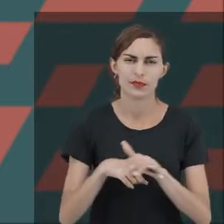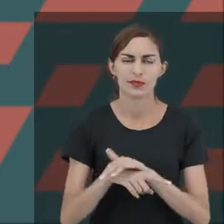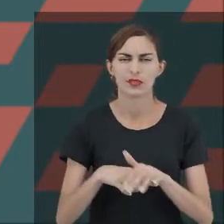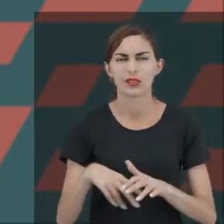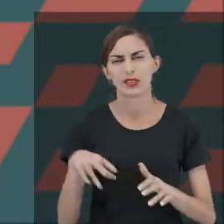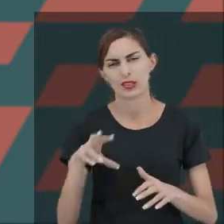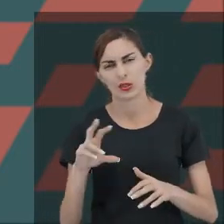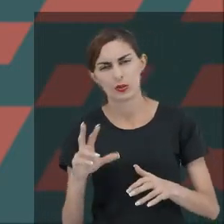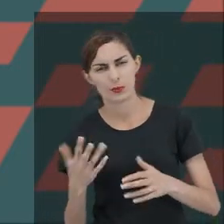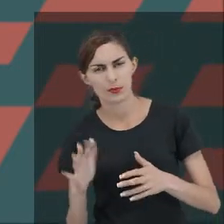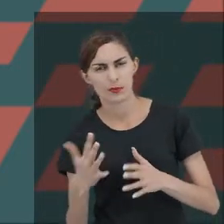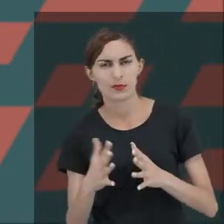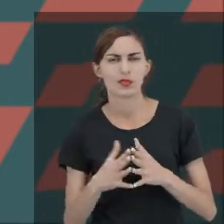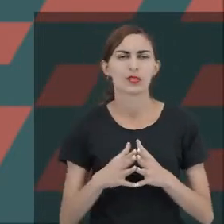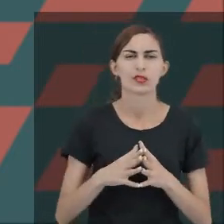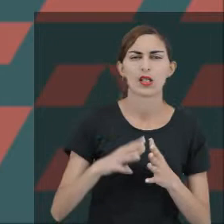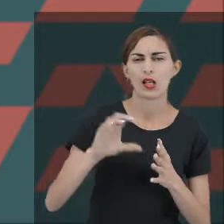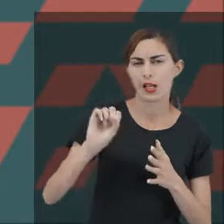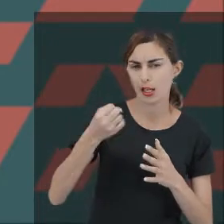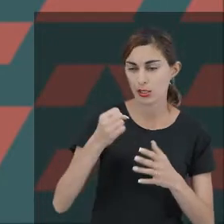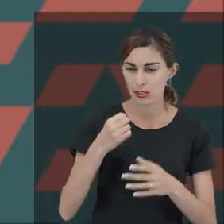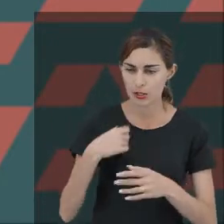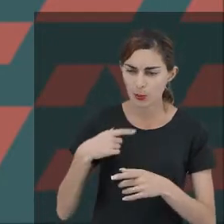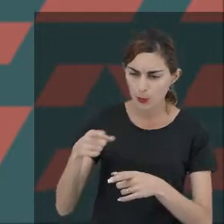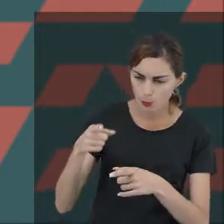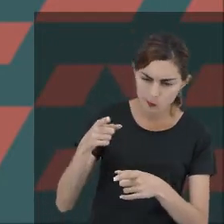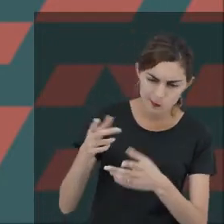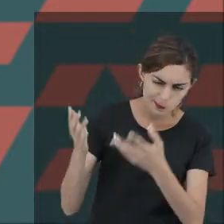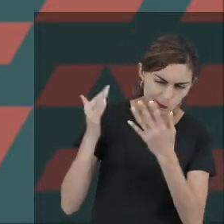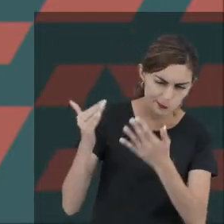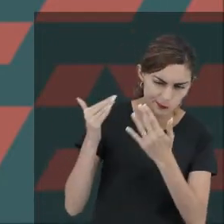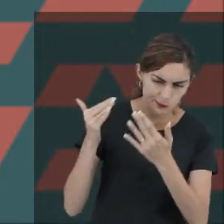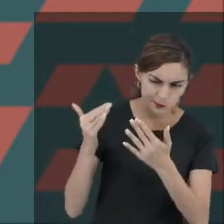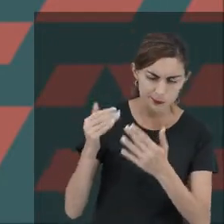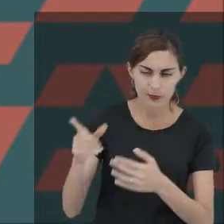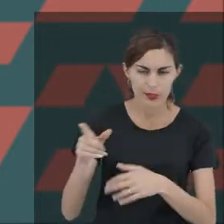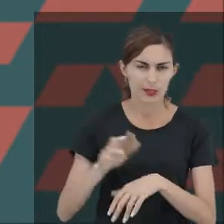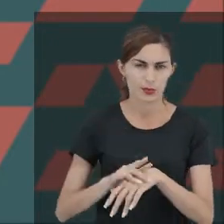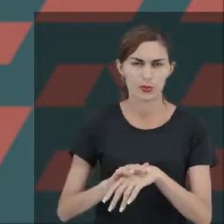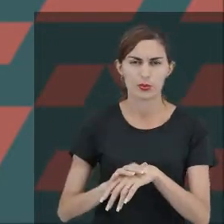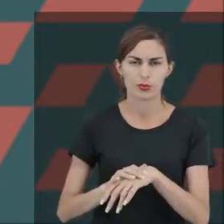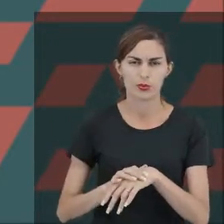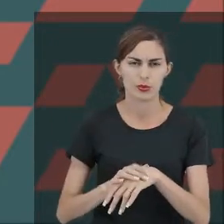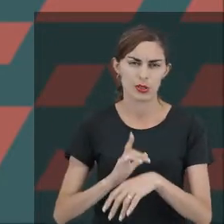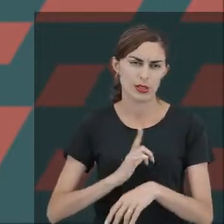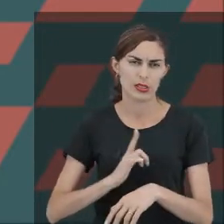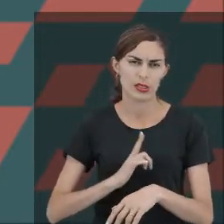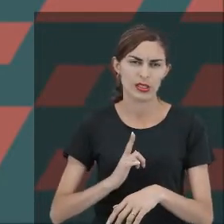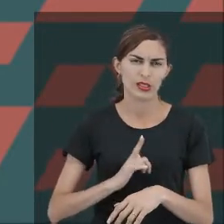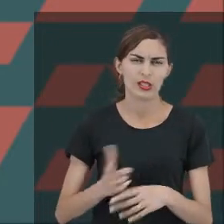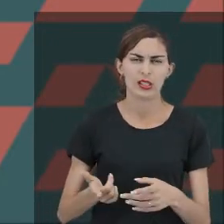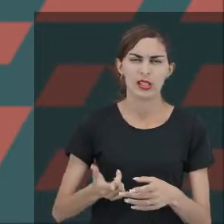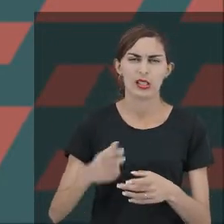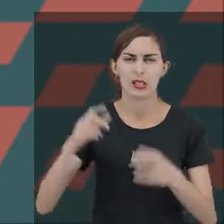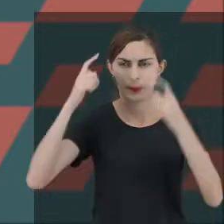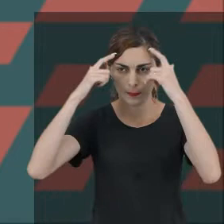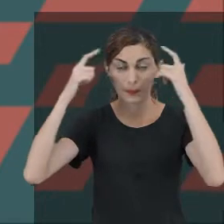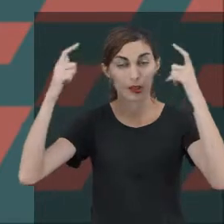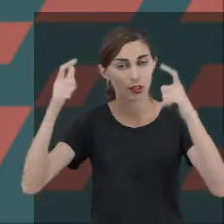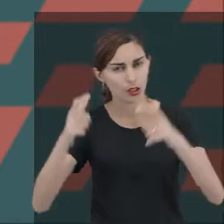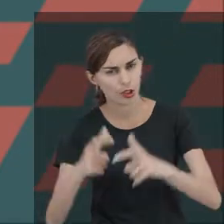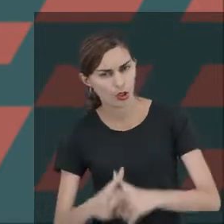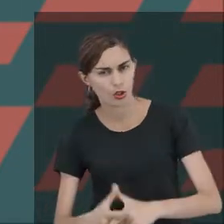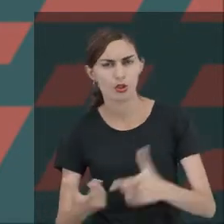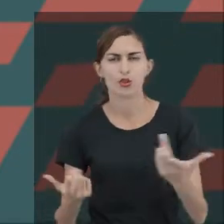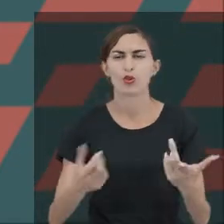dias, dos casos suspeitos. Então, é aquele caso que tem a